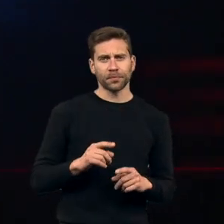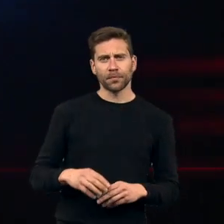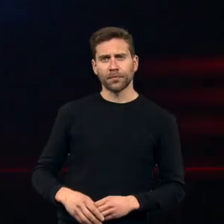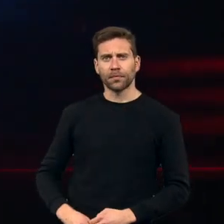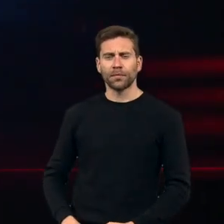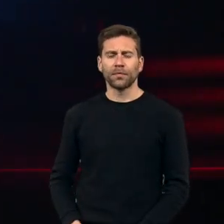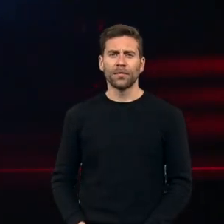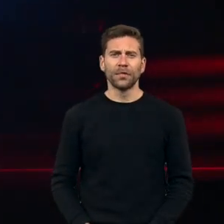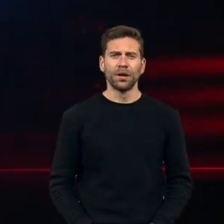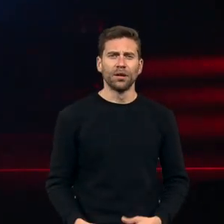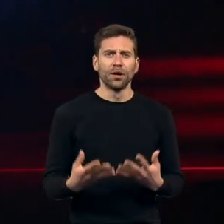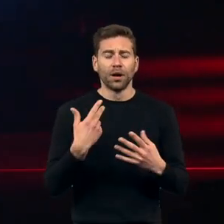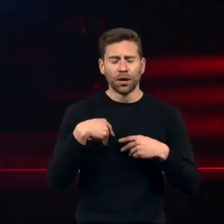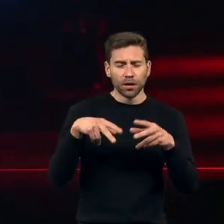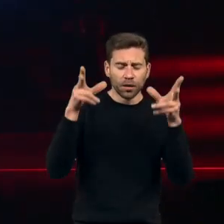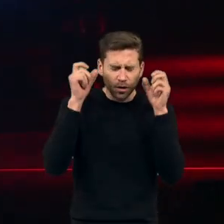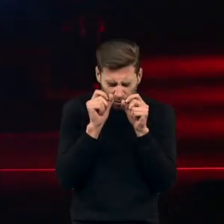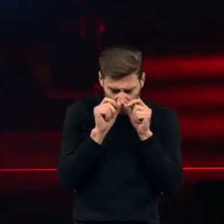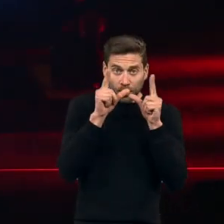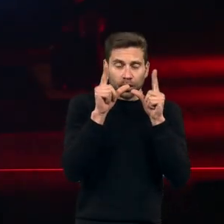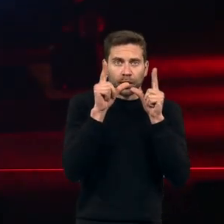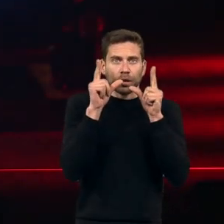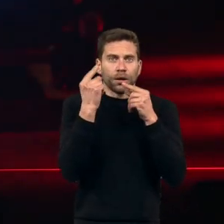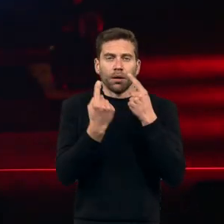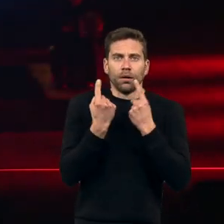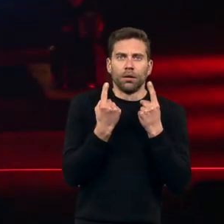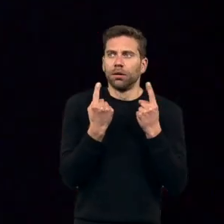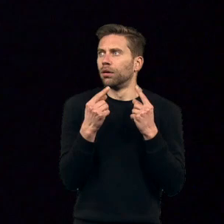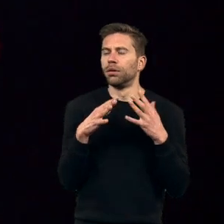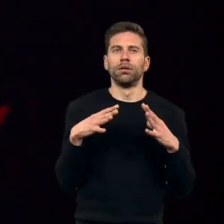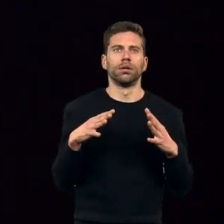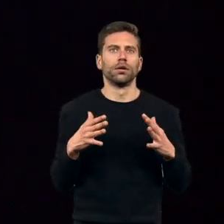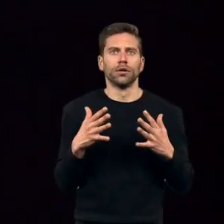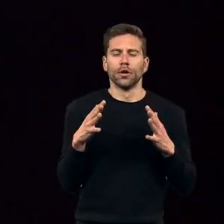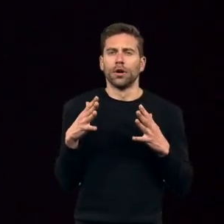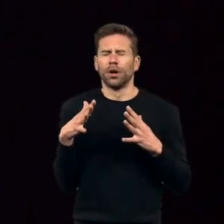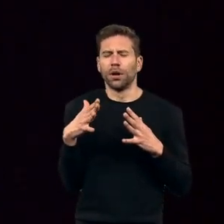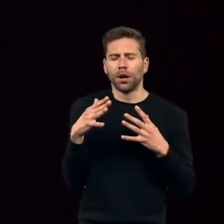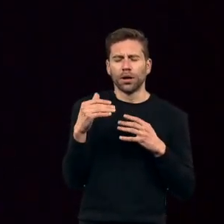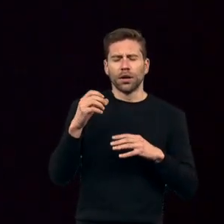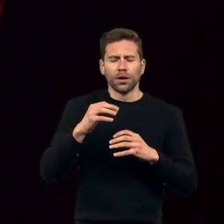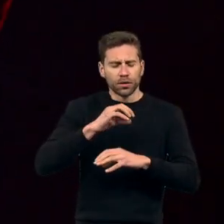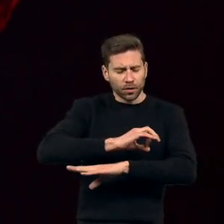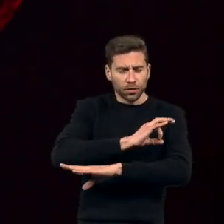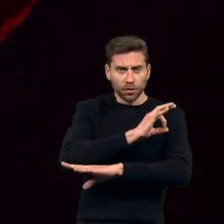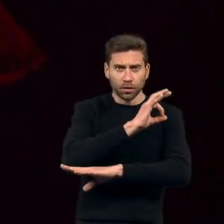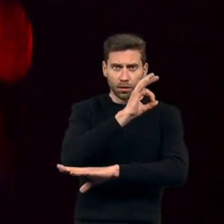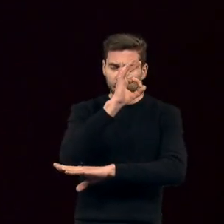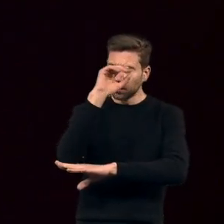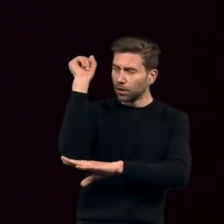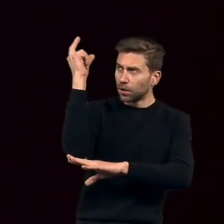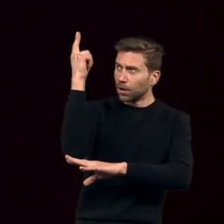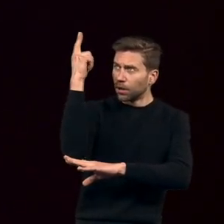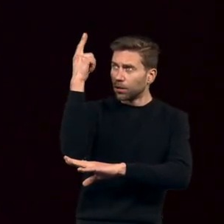Escuto-te aqui agora e desperto a qualquer coisa, estremeço o vento, sobe amanhã, o calor abre, sinto corar em